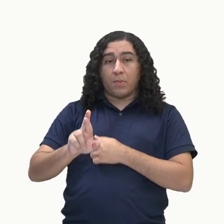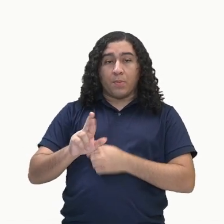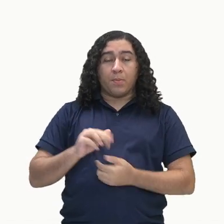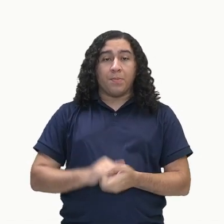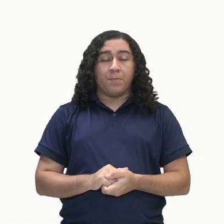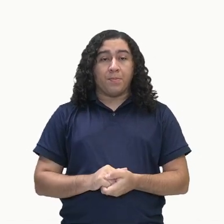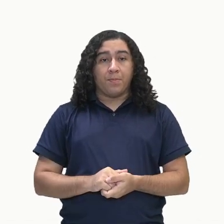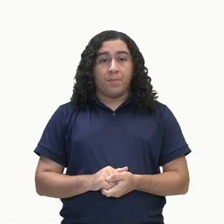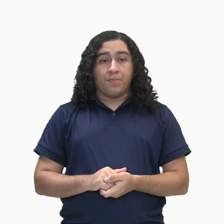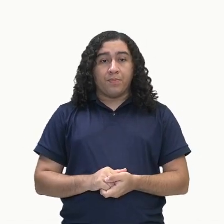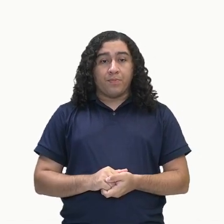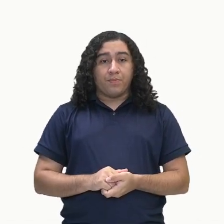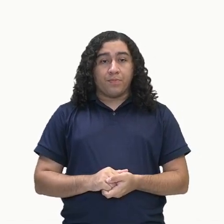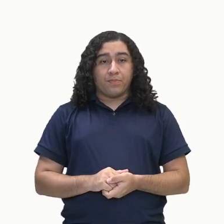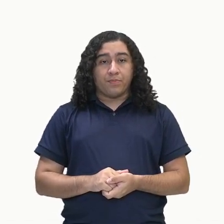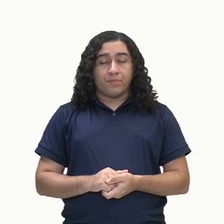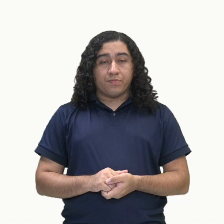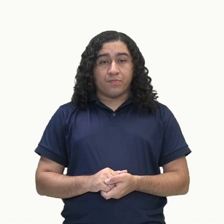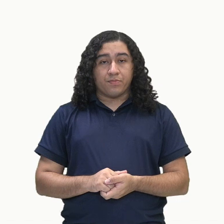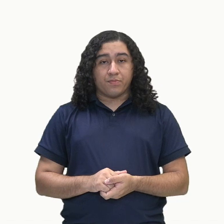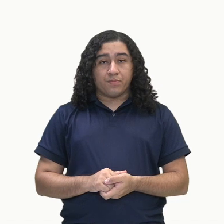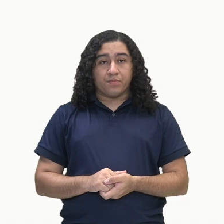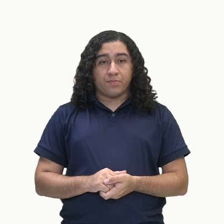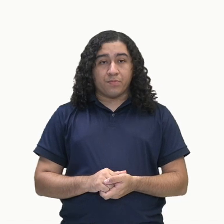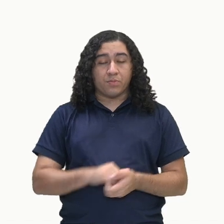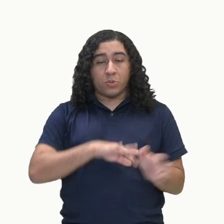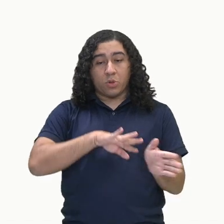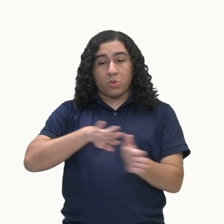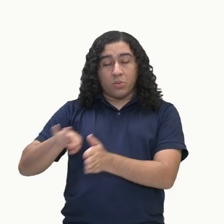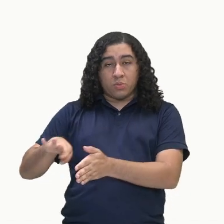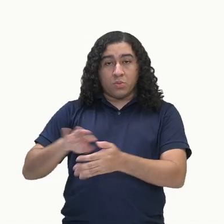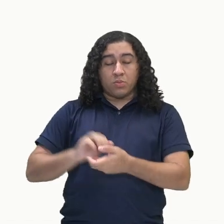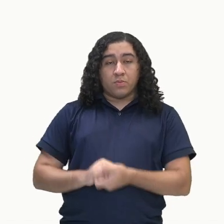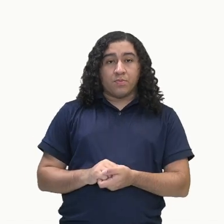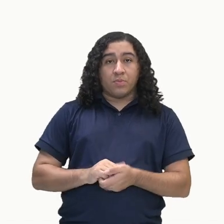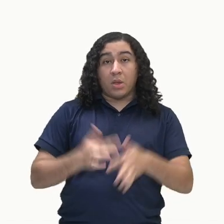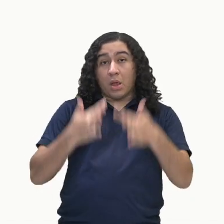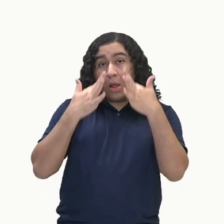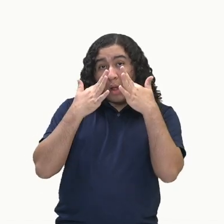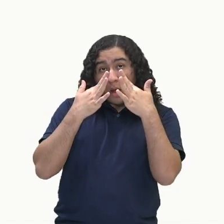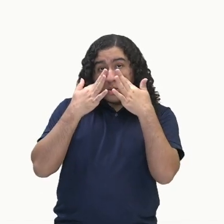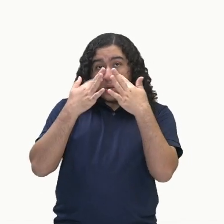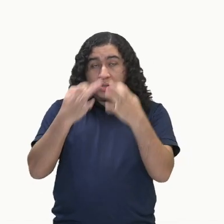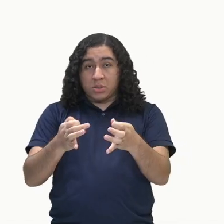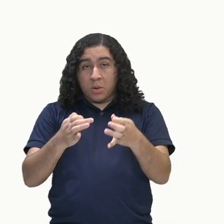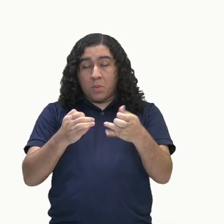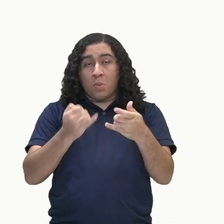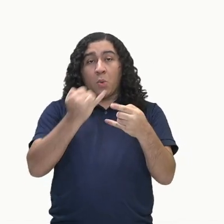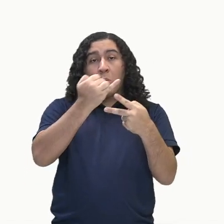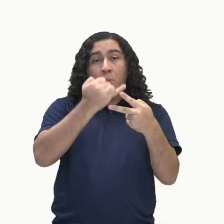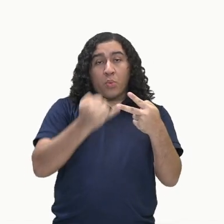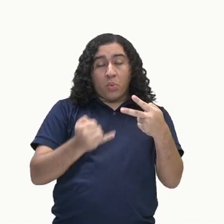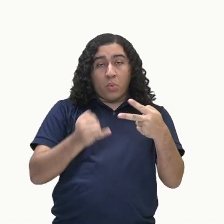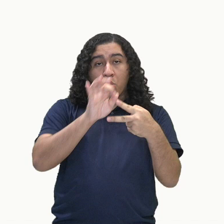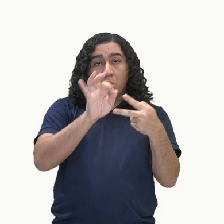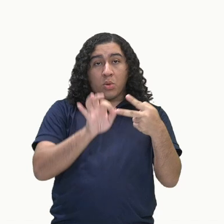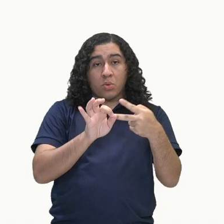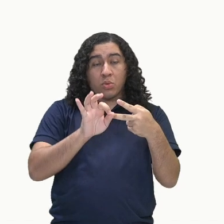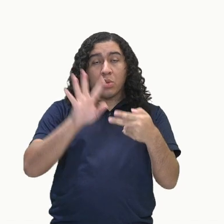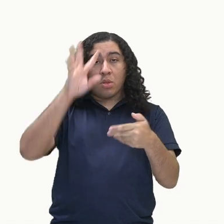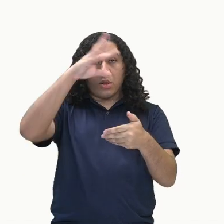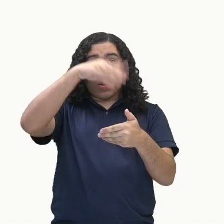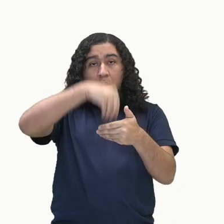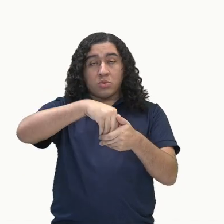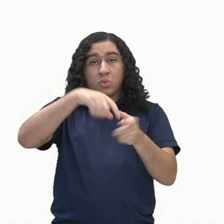Vamos aqui, ó, observe os polígonos no plano cartesiano. Então, aqui o nosso plano cartesiano